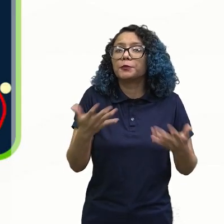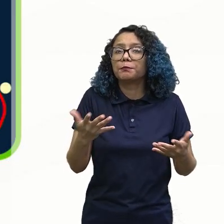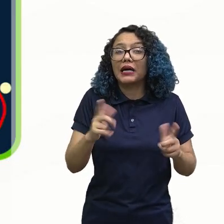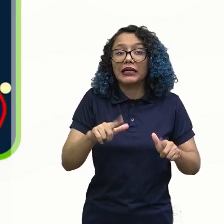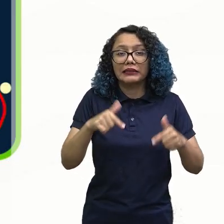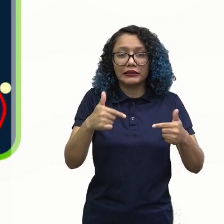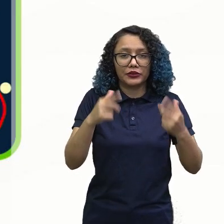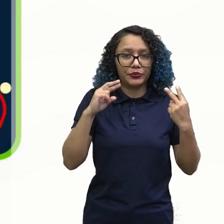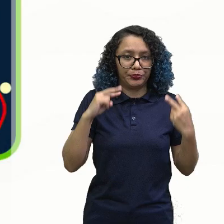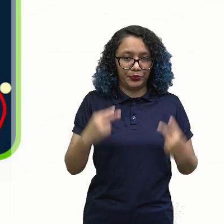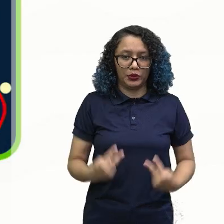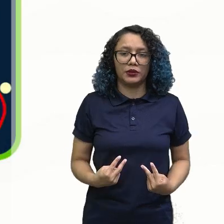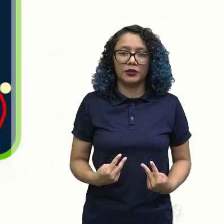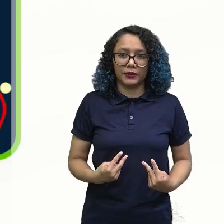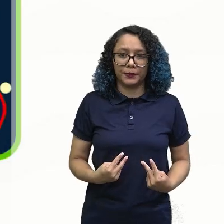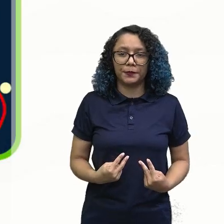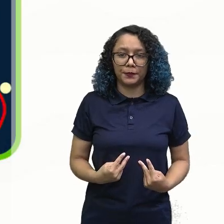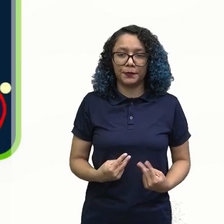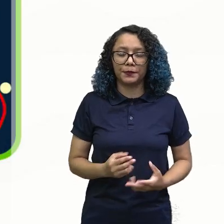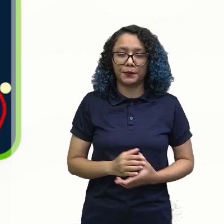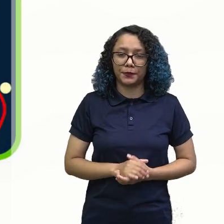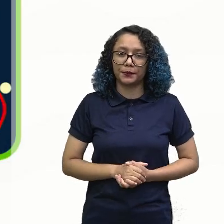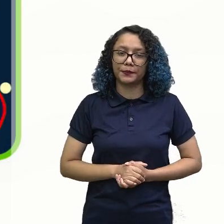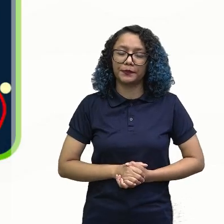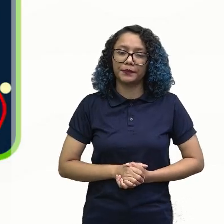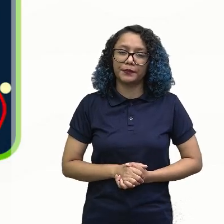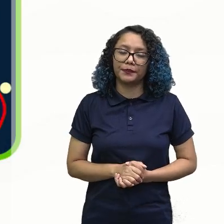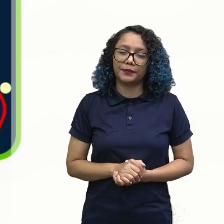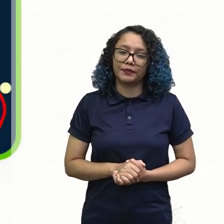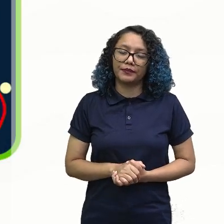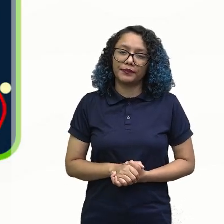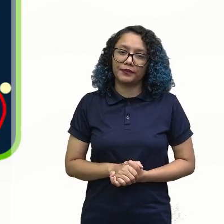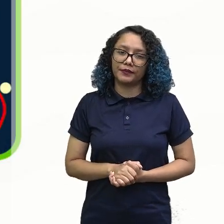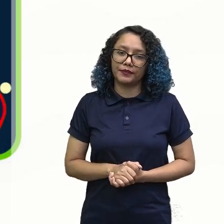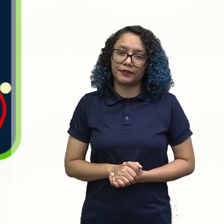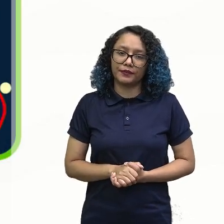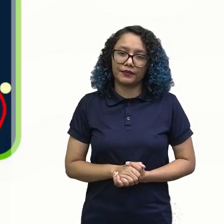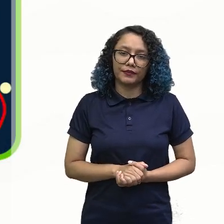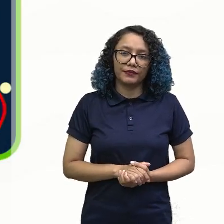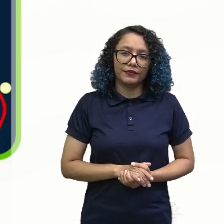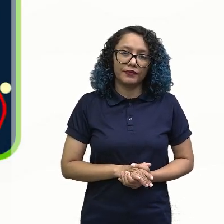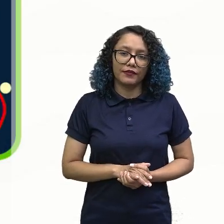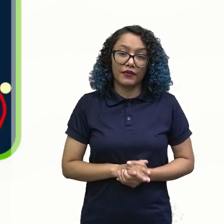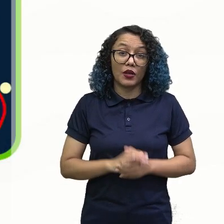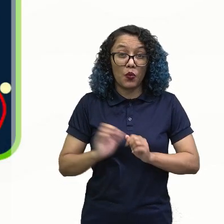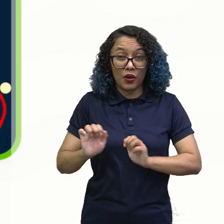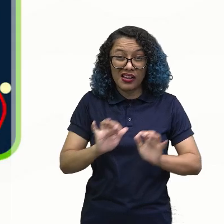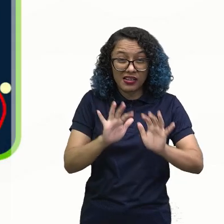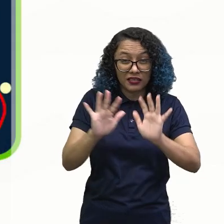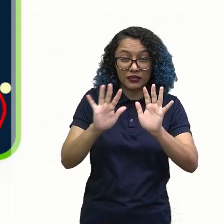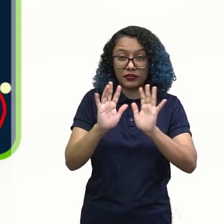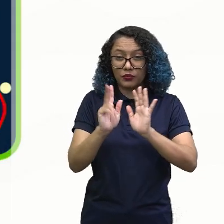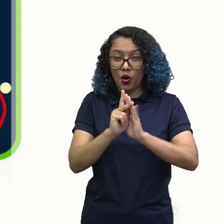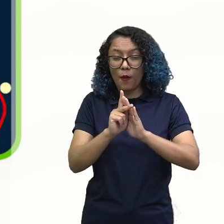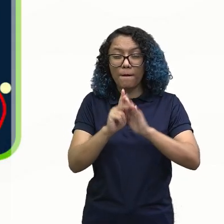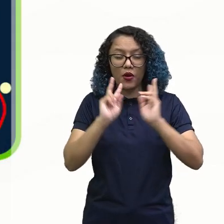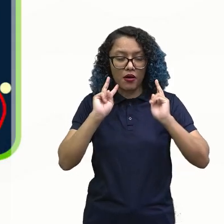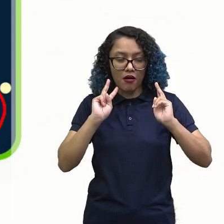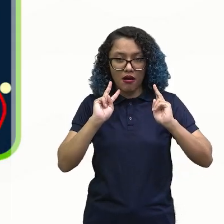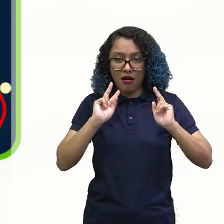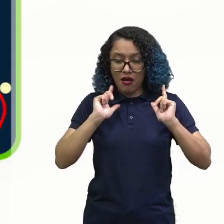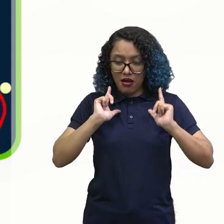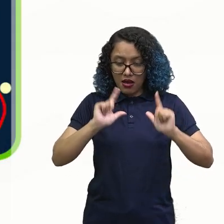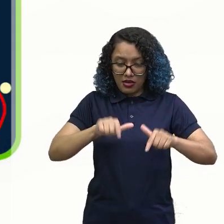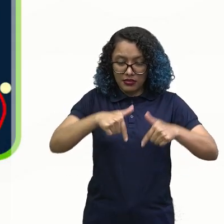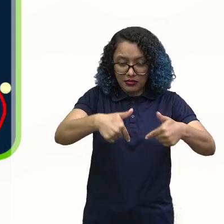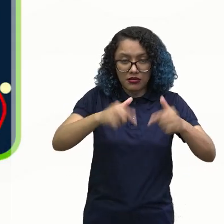né? Esses gases aí, né, que saem da atividade humana, eles fazem com que o planeta se